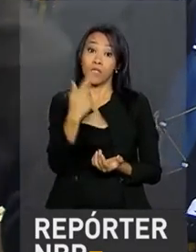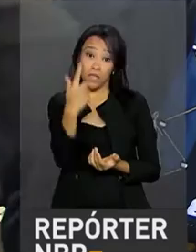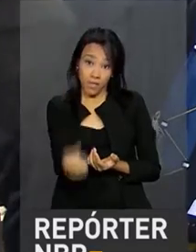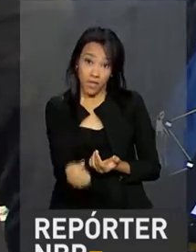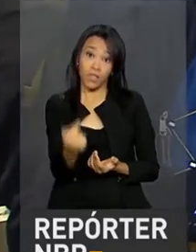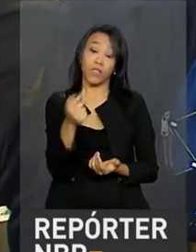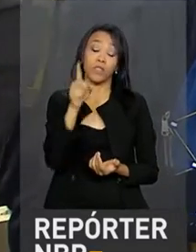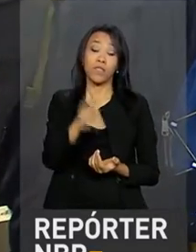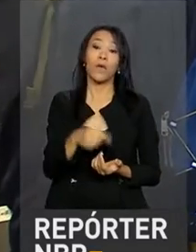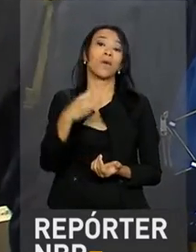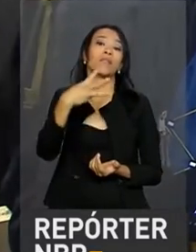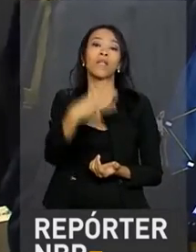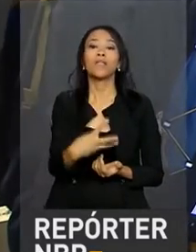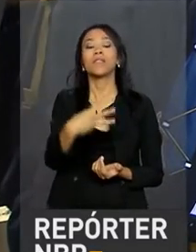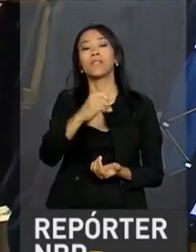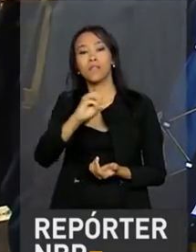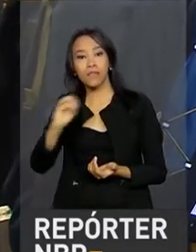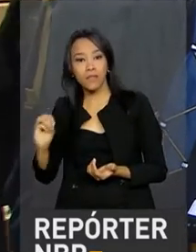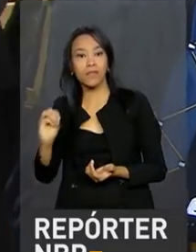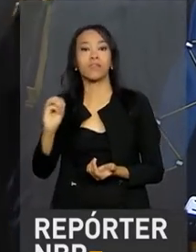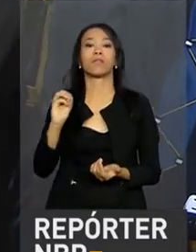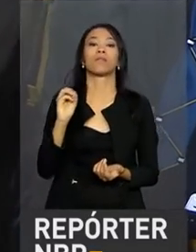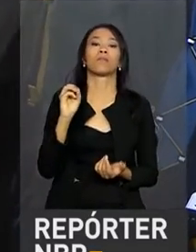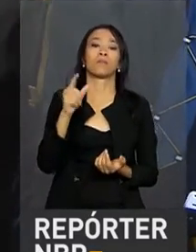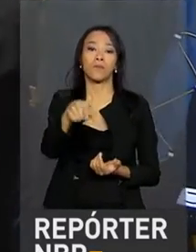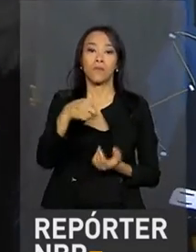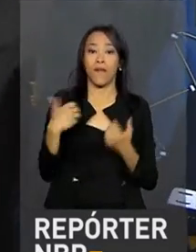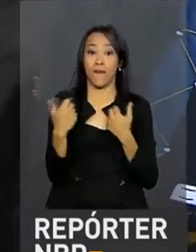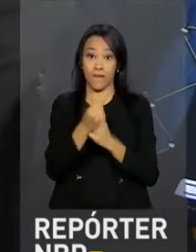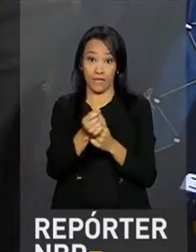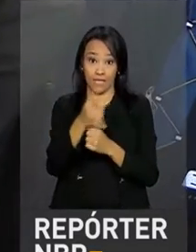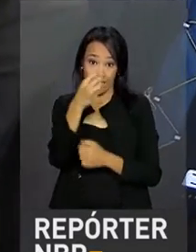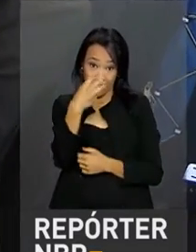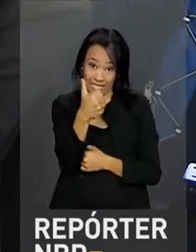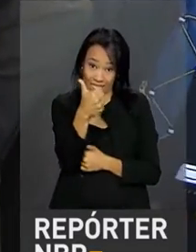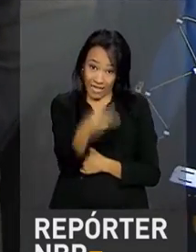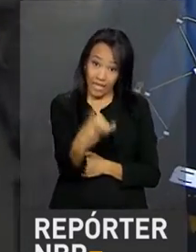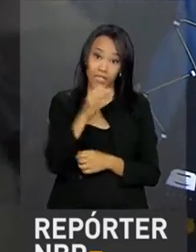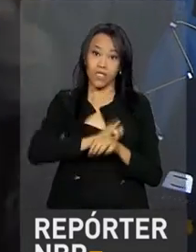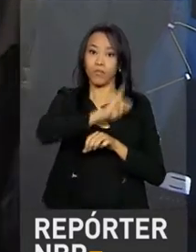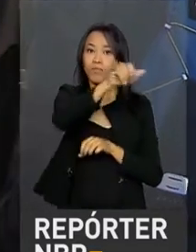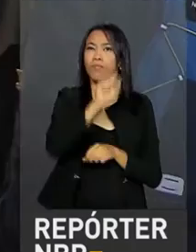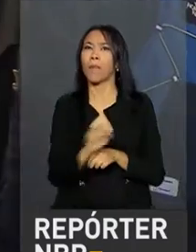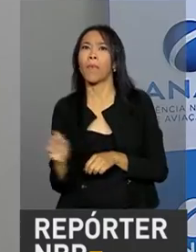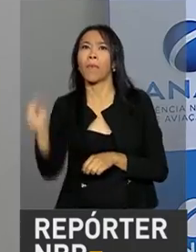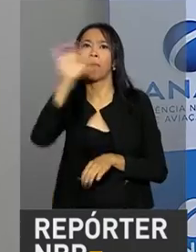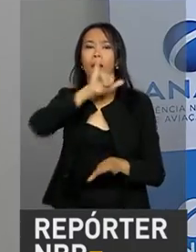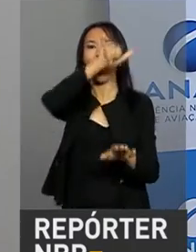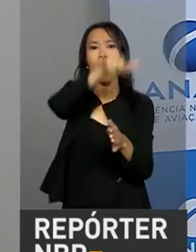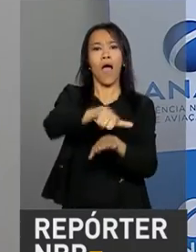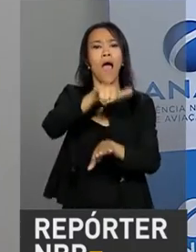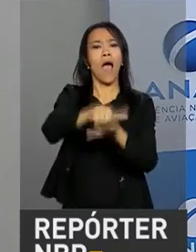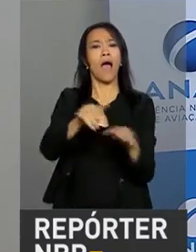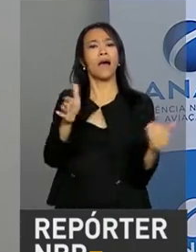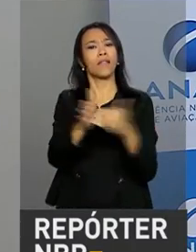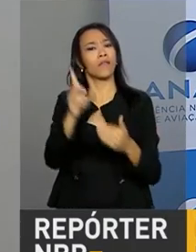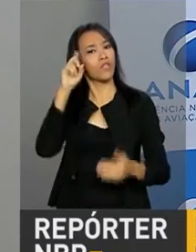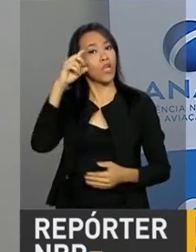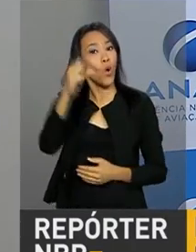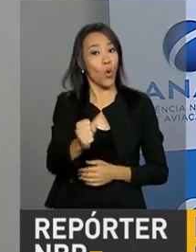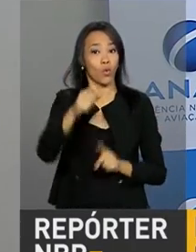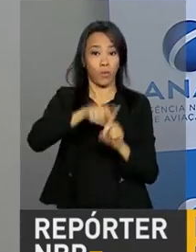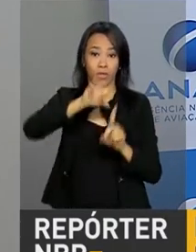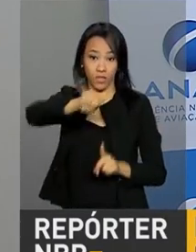são 300 servidores da agência atuando na fiscalização de 13 aeroportos até o dia 8 de janeiro o trabalho dessa equipe é